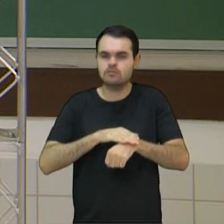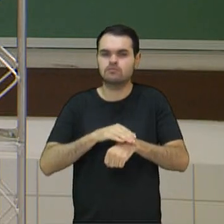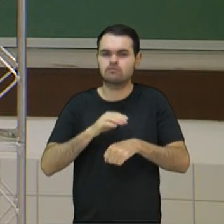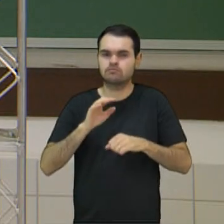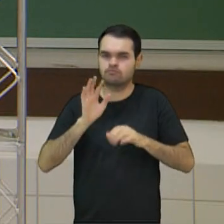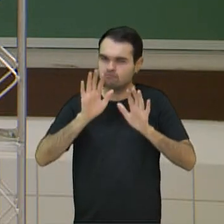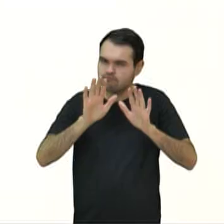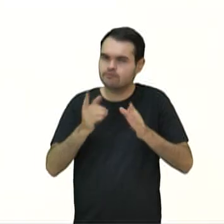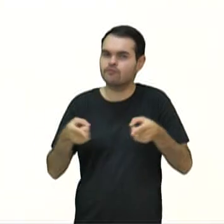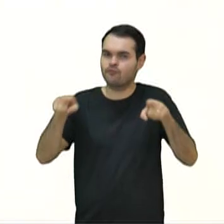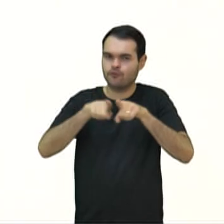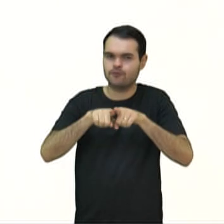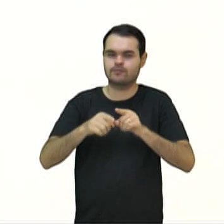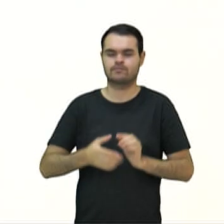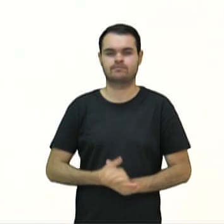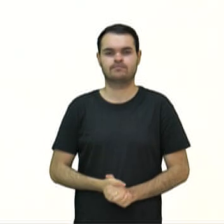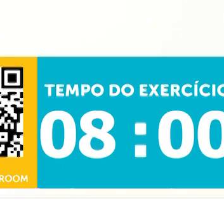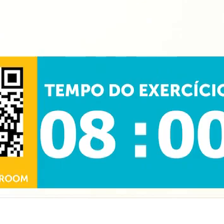já voltamos.